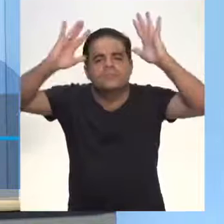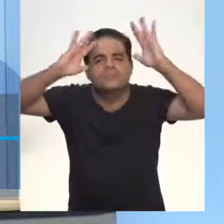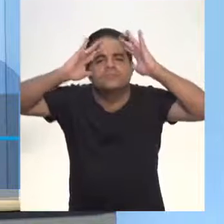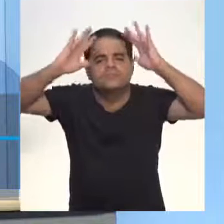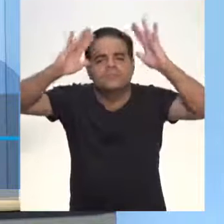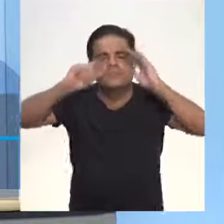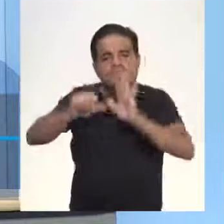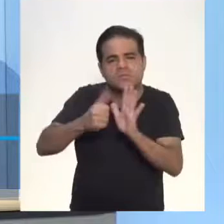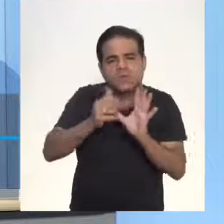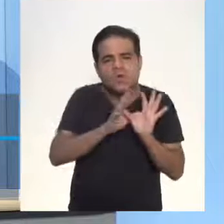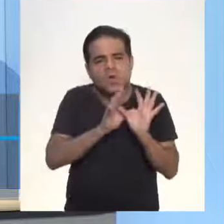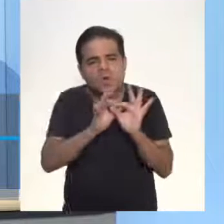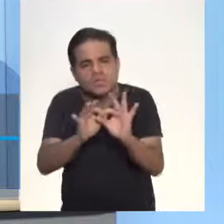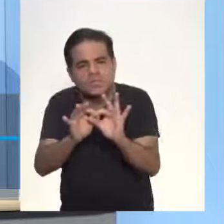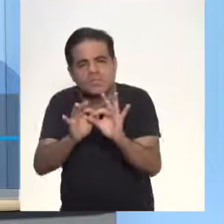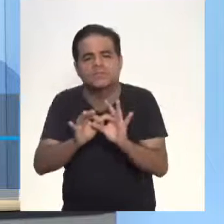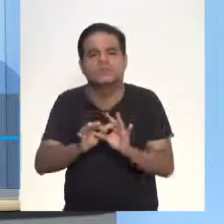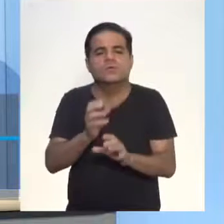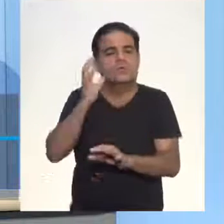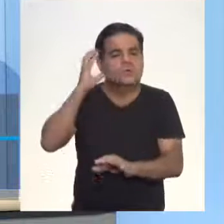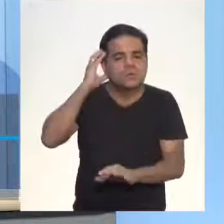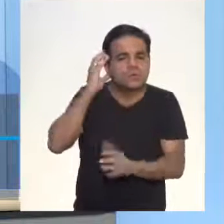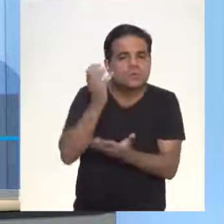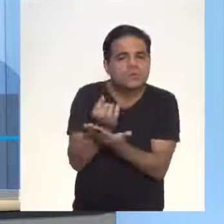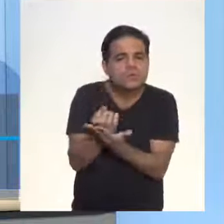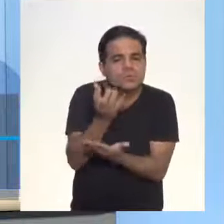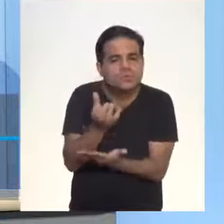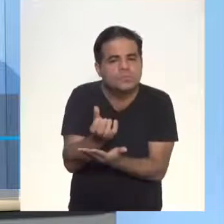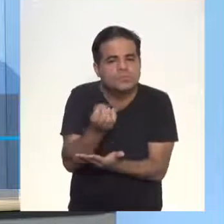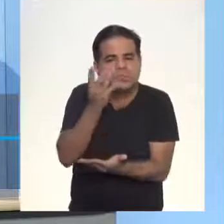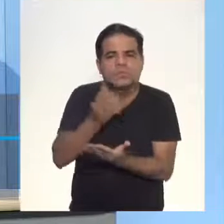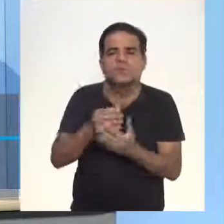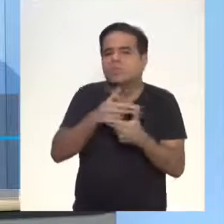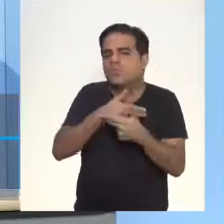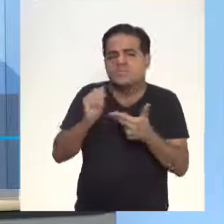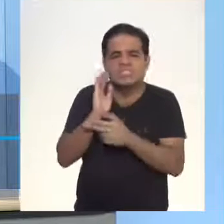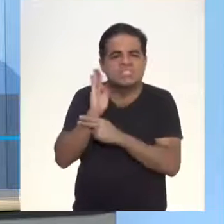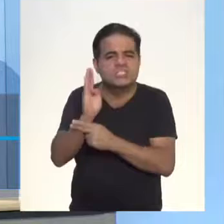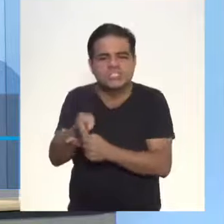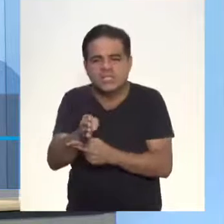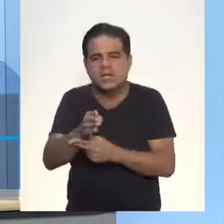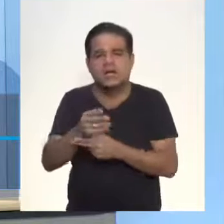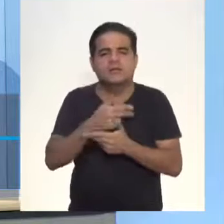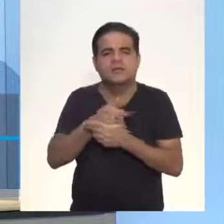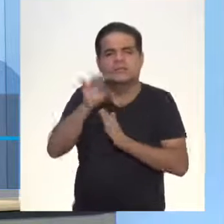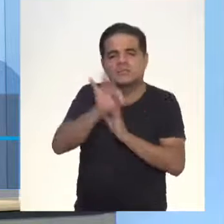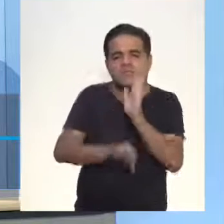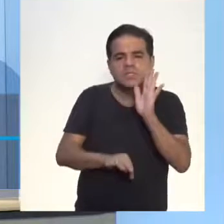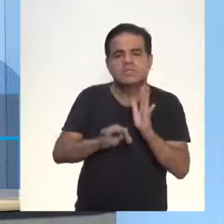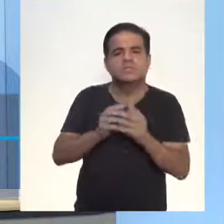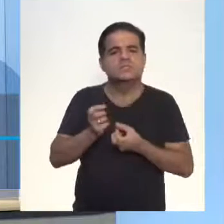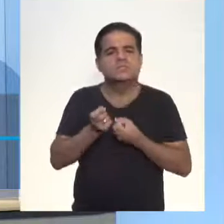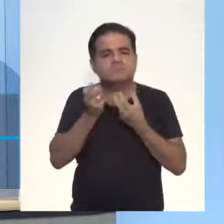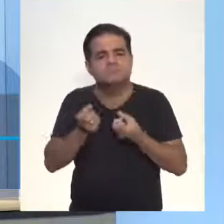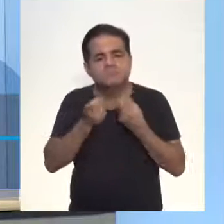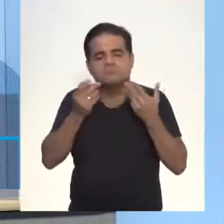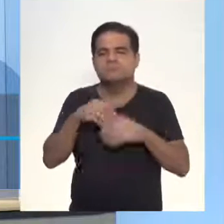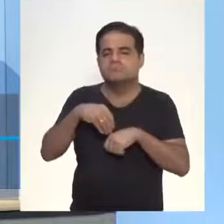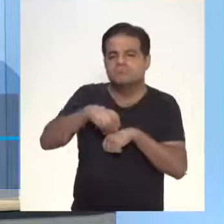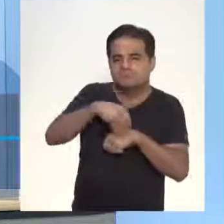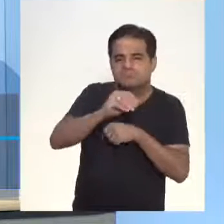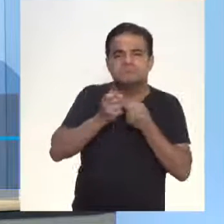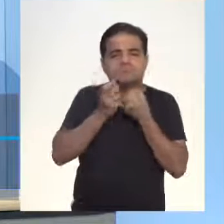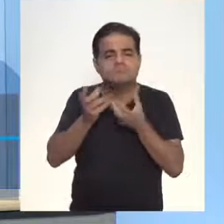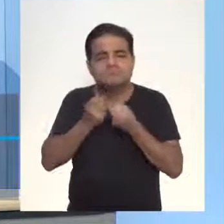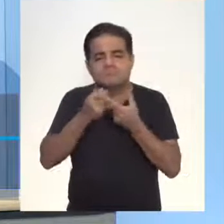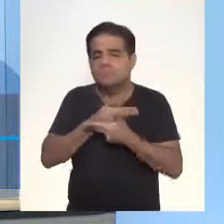que o primeiro texto, o podcast, por ser algo já direto, um texto informativo, uma notícia, então passou uma informação que